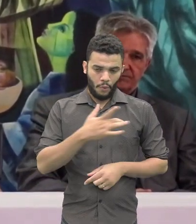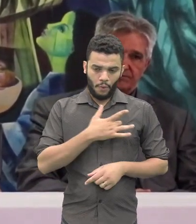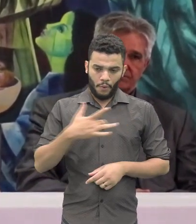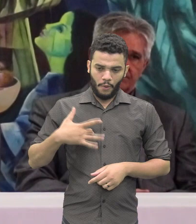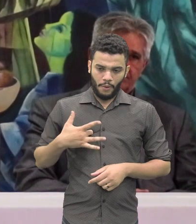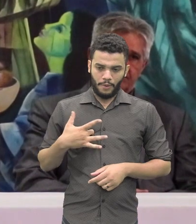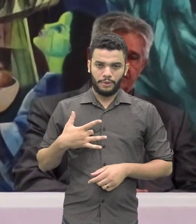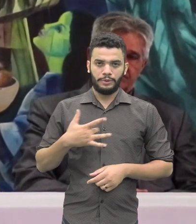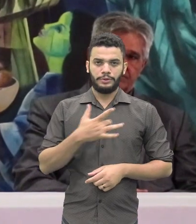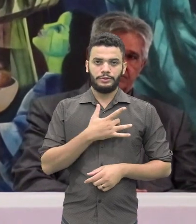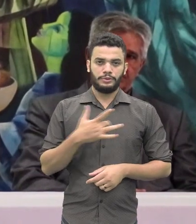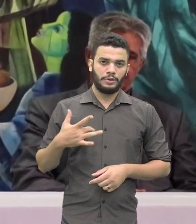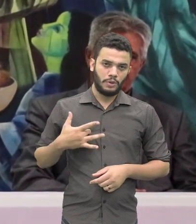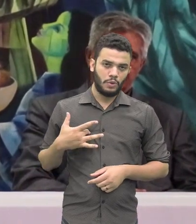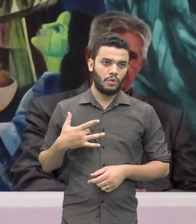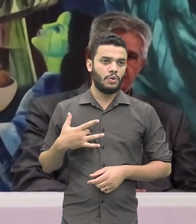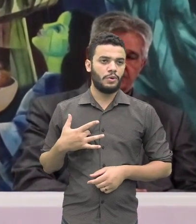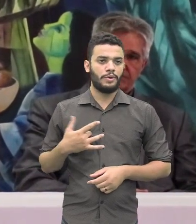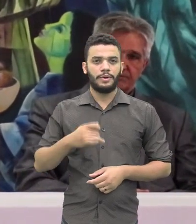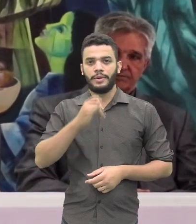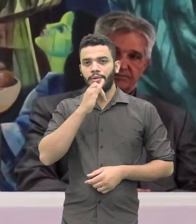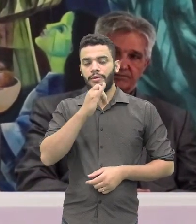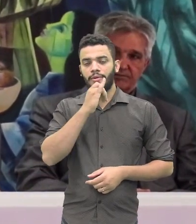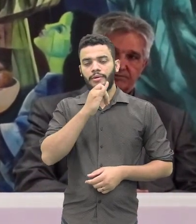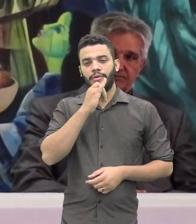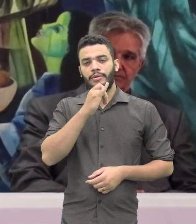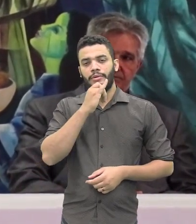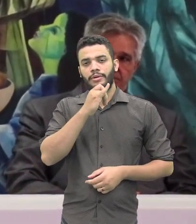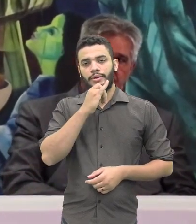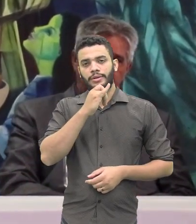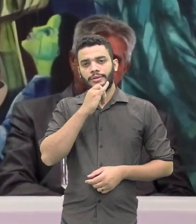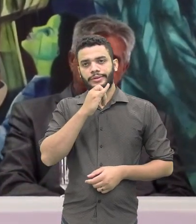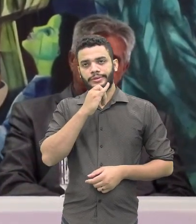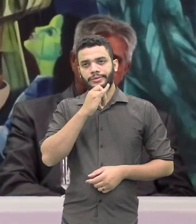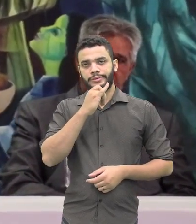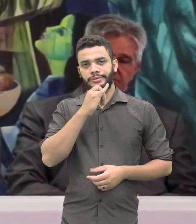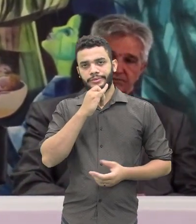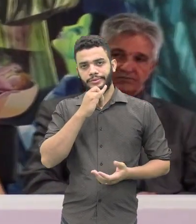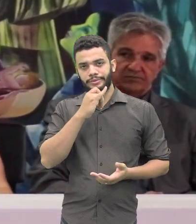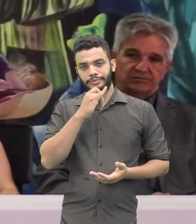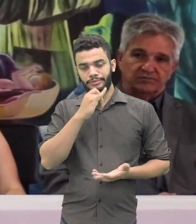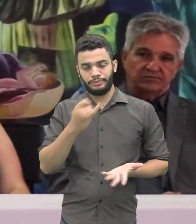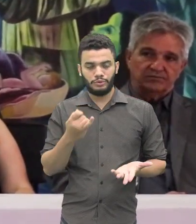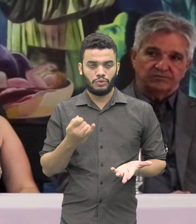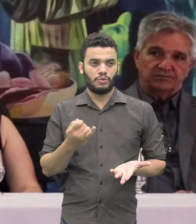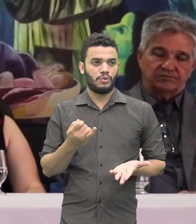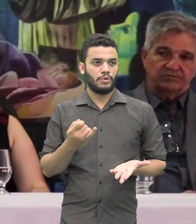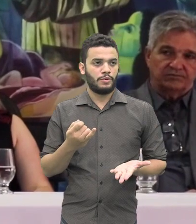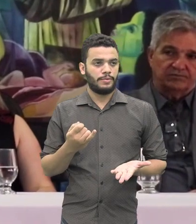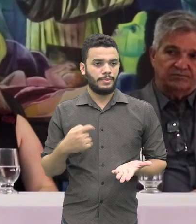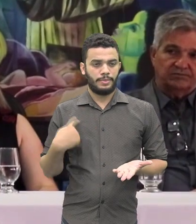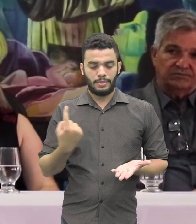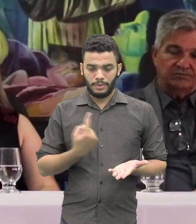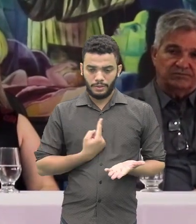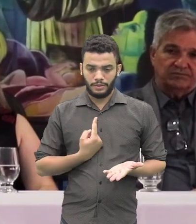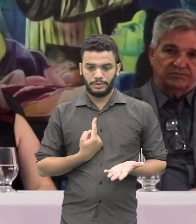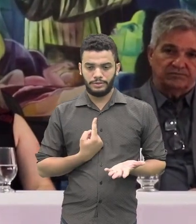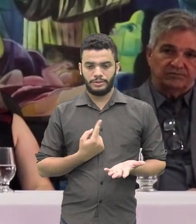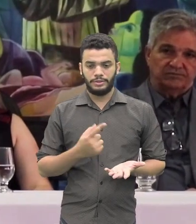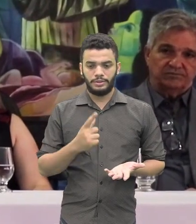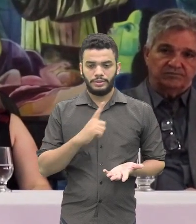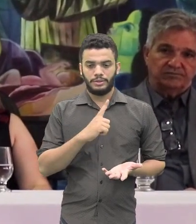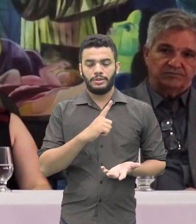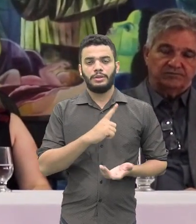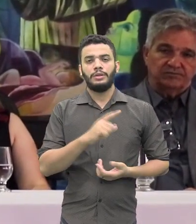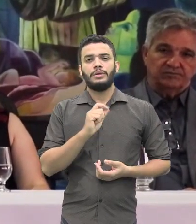poderia simplesmente repassar o que é de obrigação constitucional né que é os 15% da nossa receita